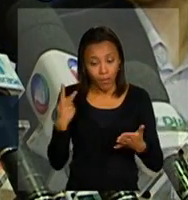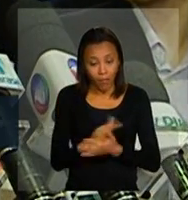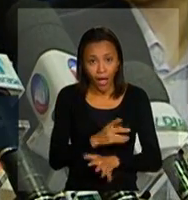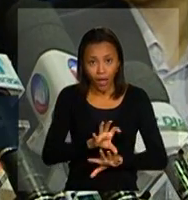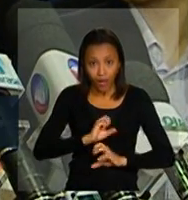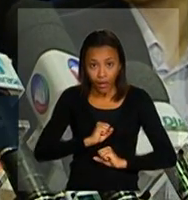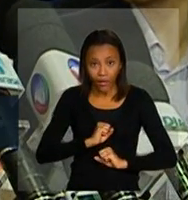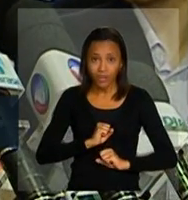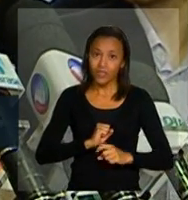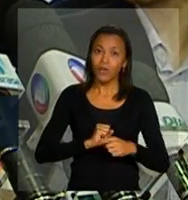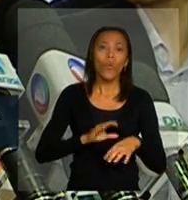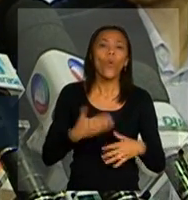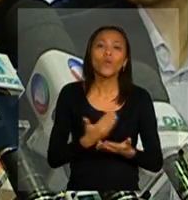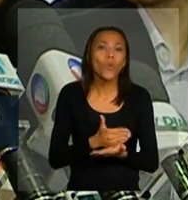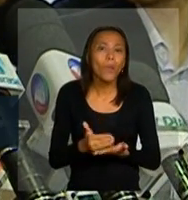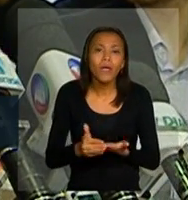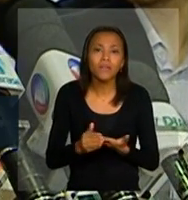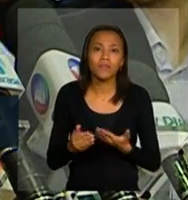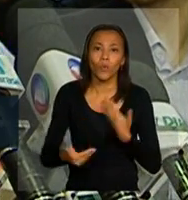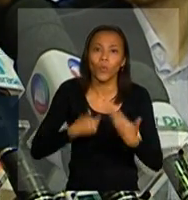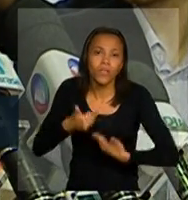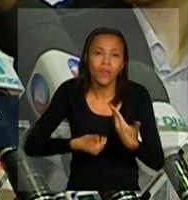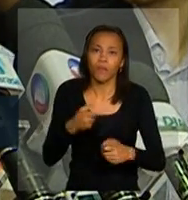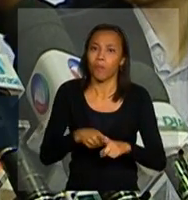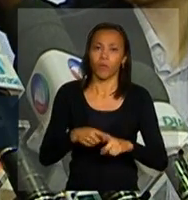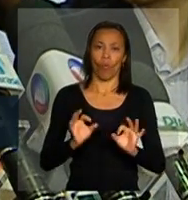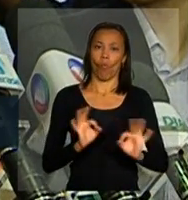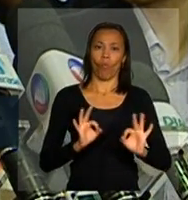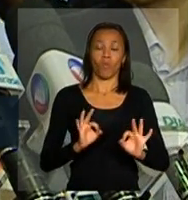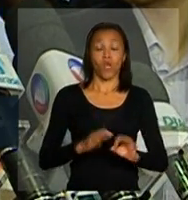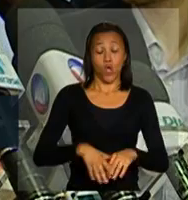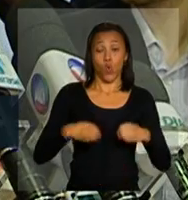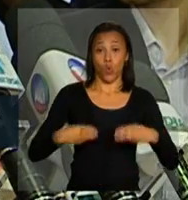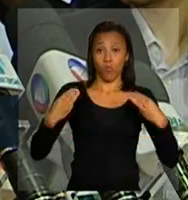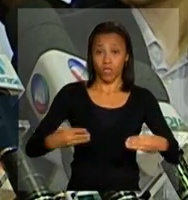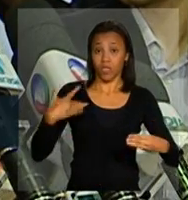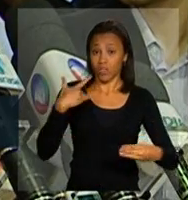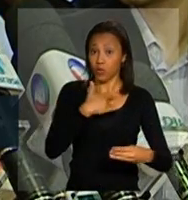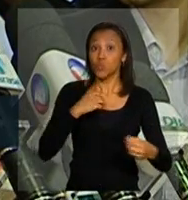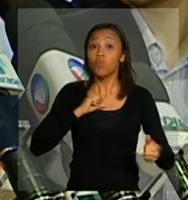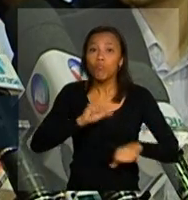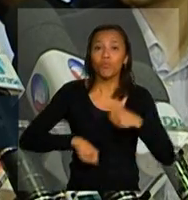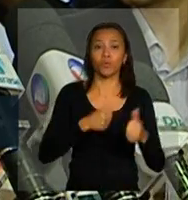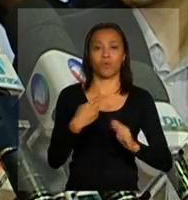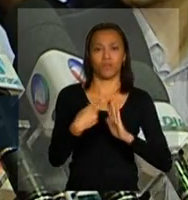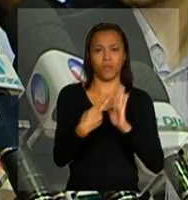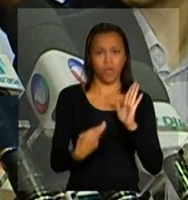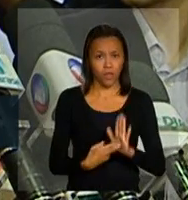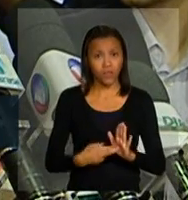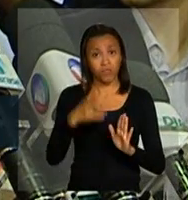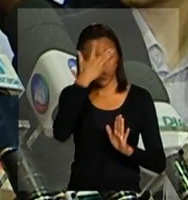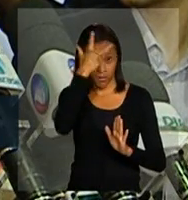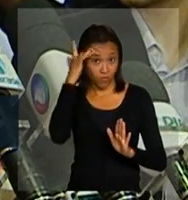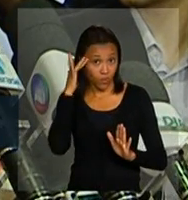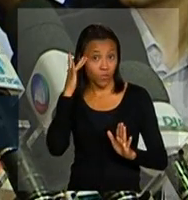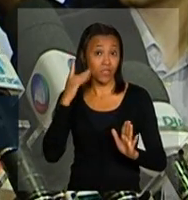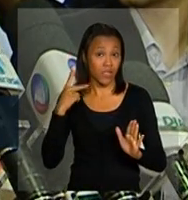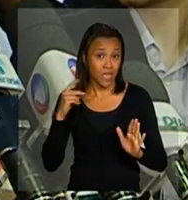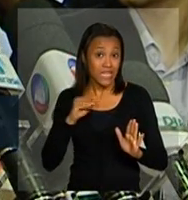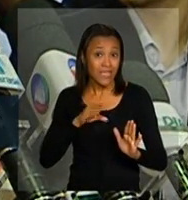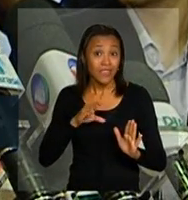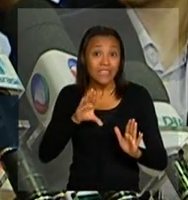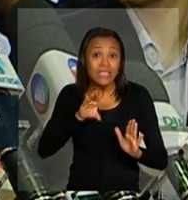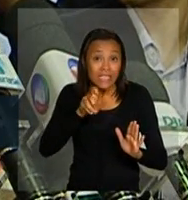a indicação de começar a se tratar. O Ministério da Saúde, em 2012, inclusive, mudou as regras para que se possa começar a tratar